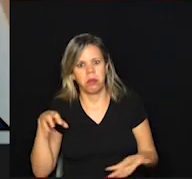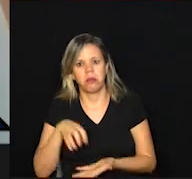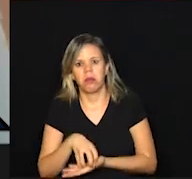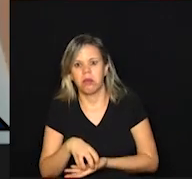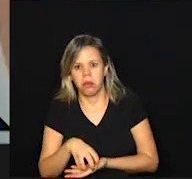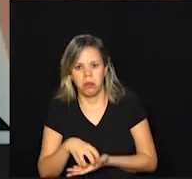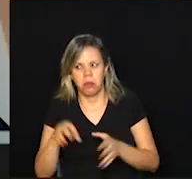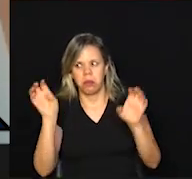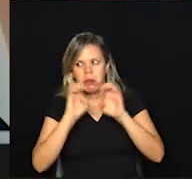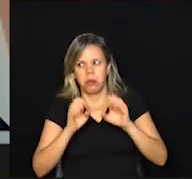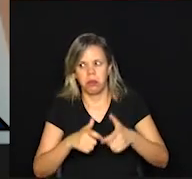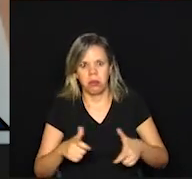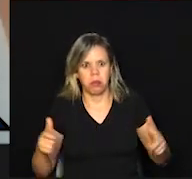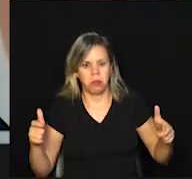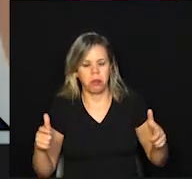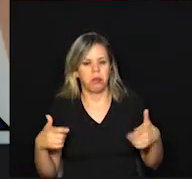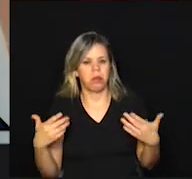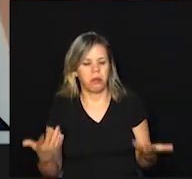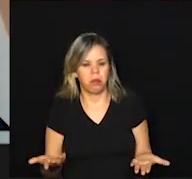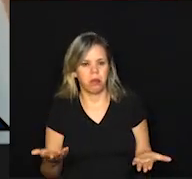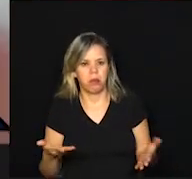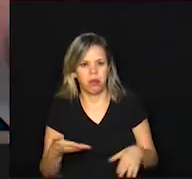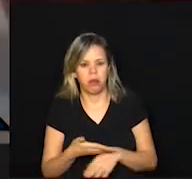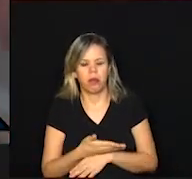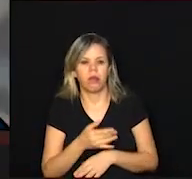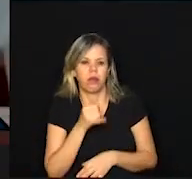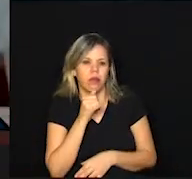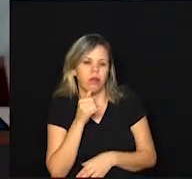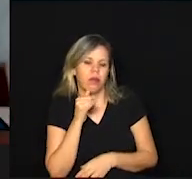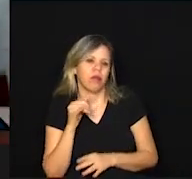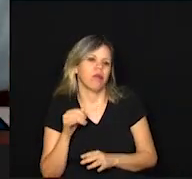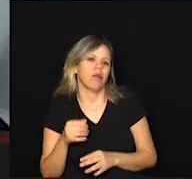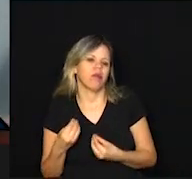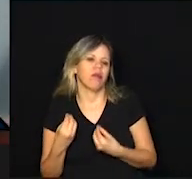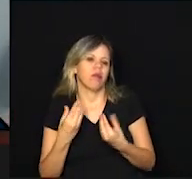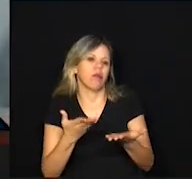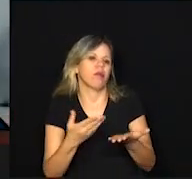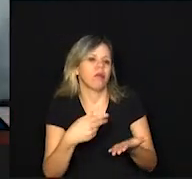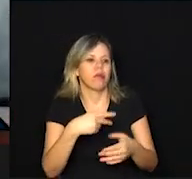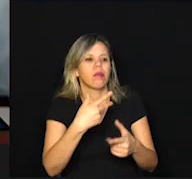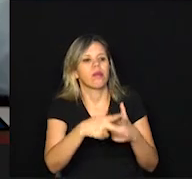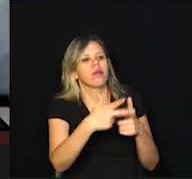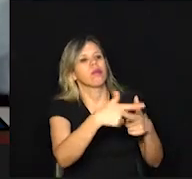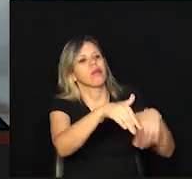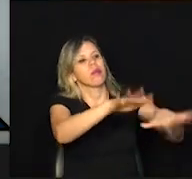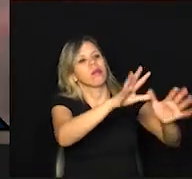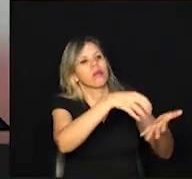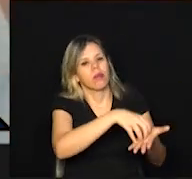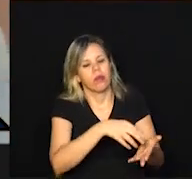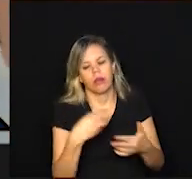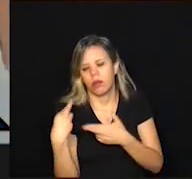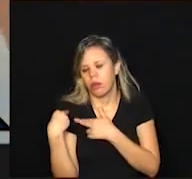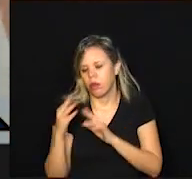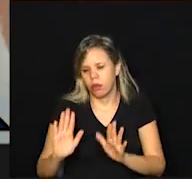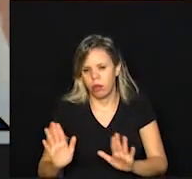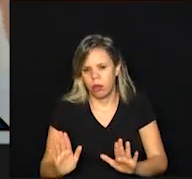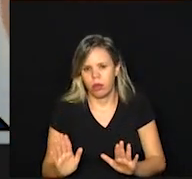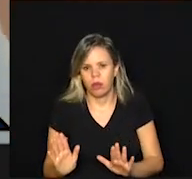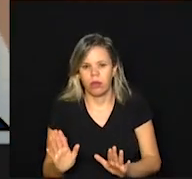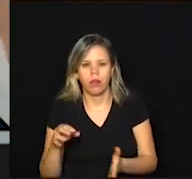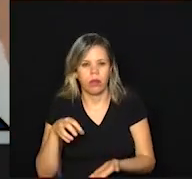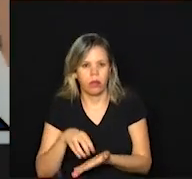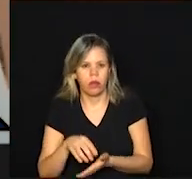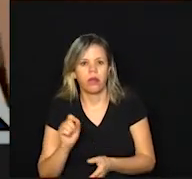aquela estrutura então a sessão não foi assim toma que o filho é de vocês o filho